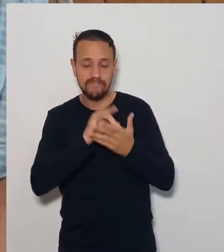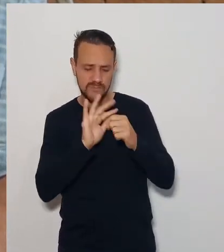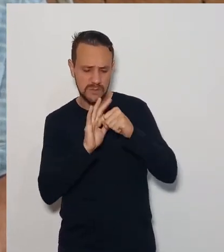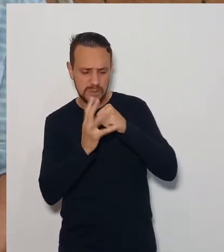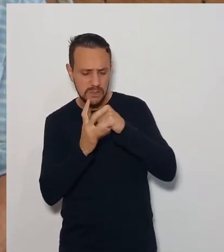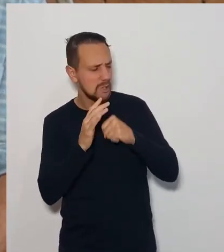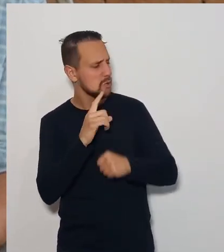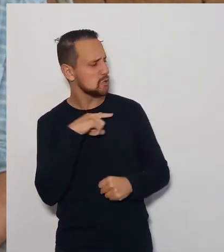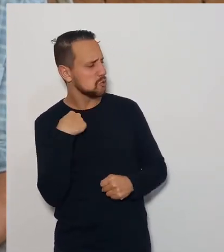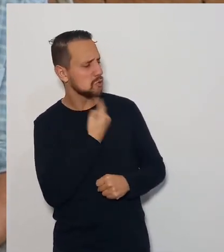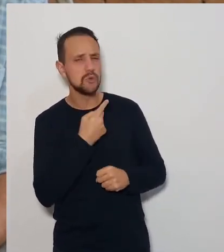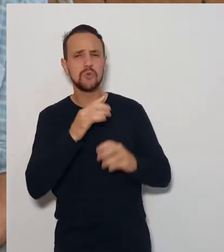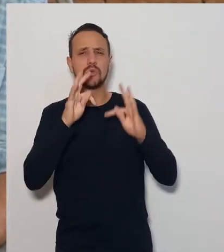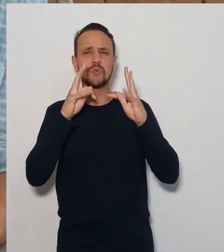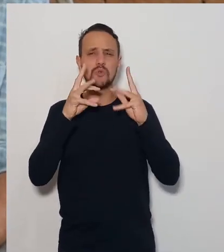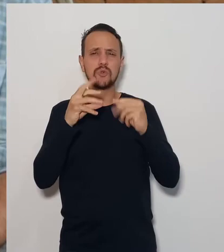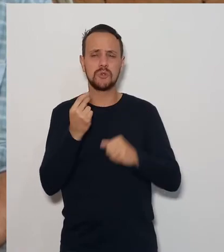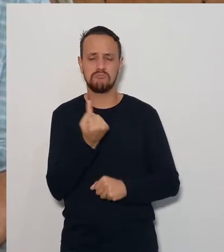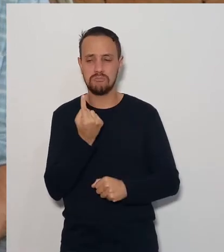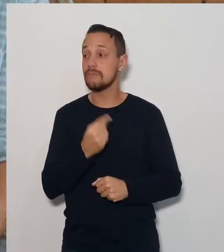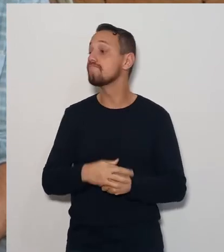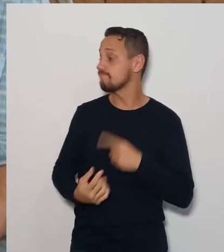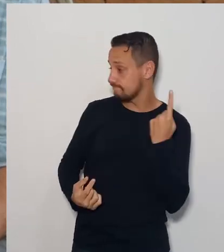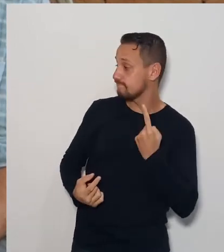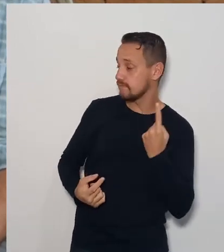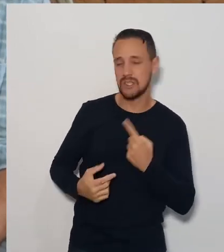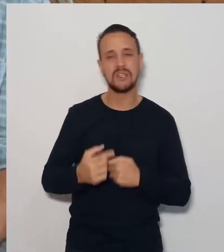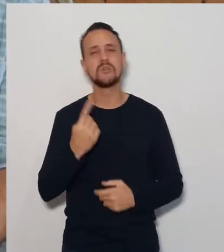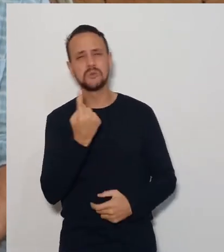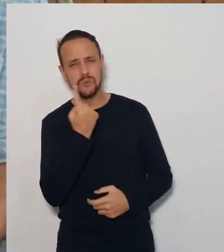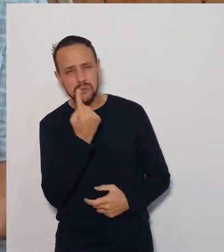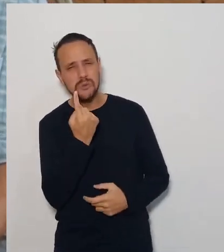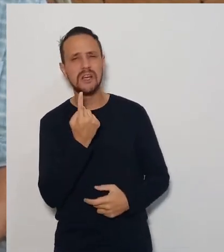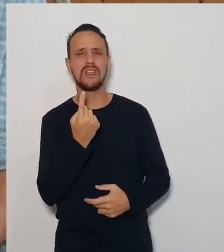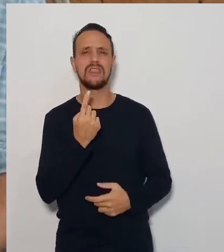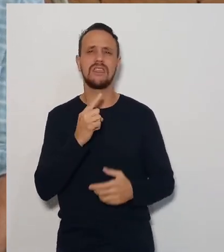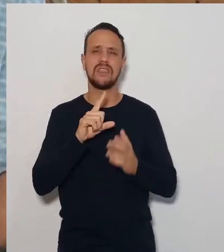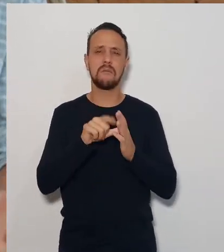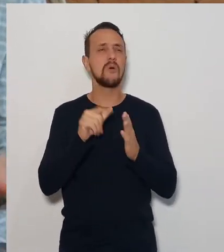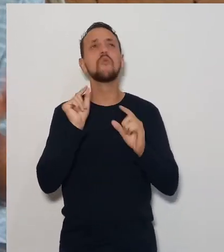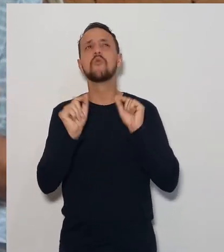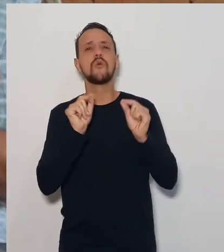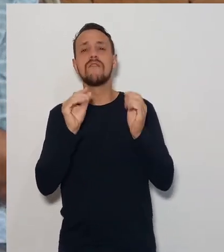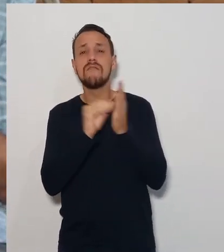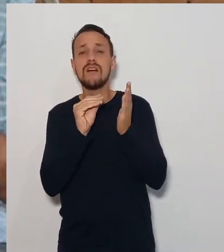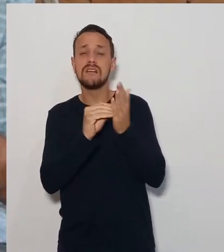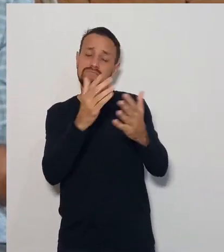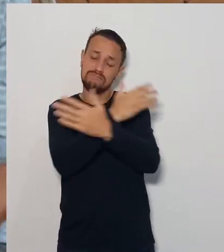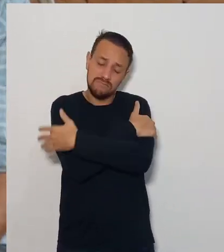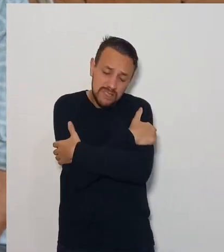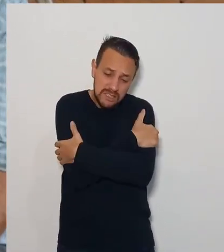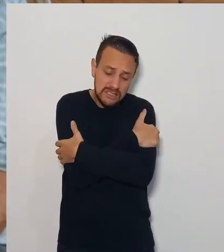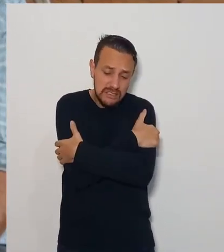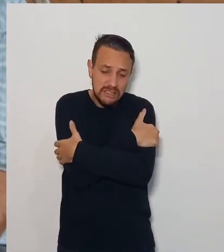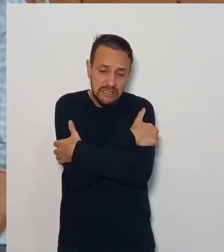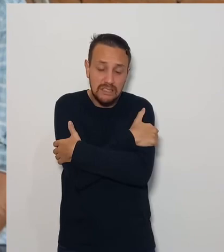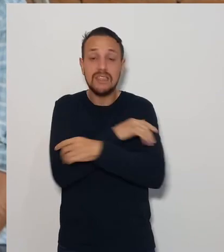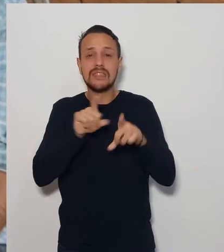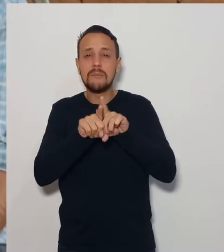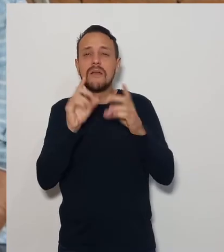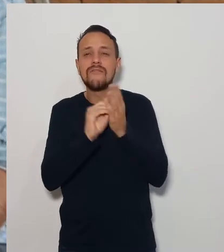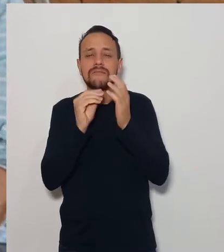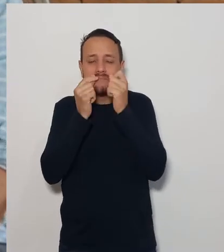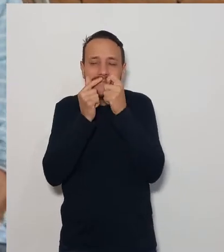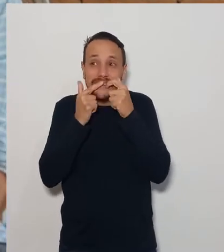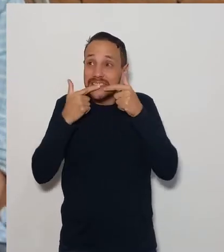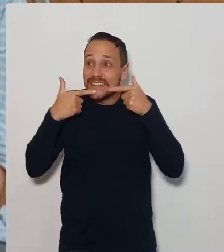pandemia. Demais. Deixou nós tudo, como é que é? Isolado. Isolado. Isolado. Muito. Aí fez farto o abraço. Uhum. Fez farto até aquele